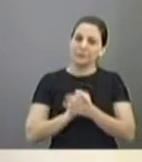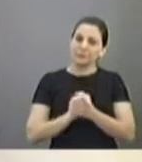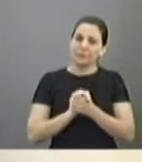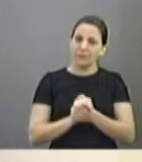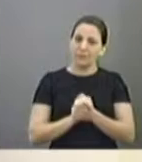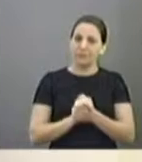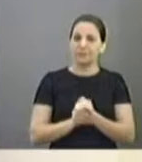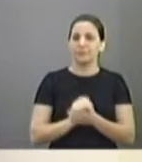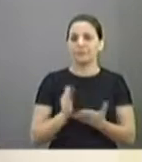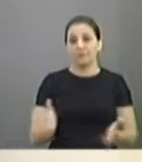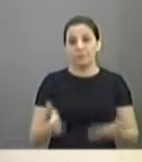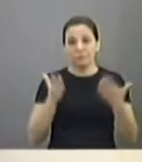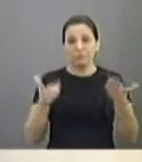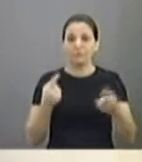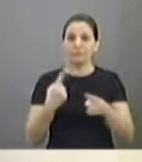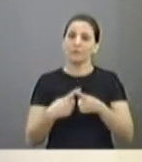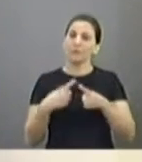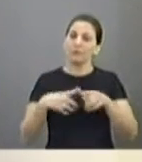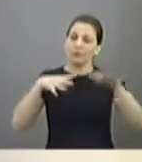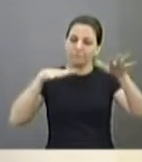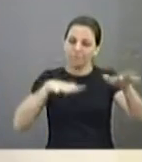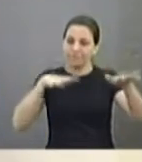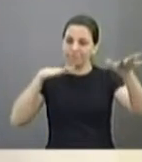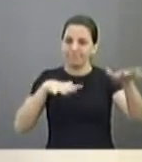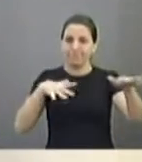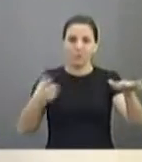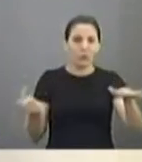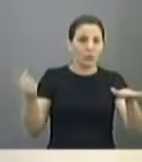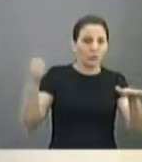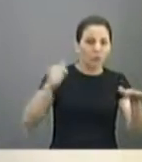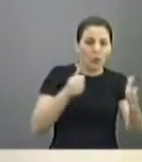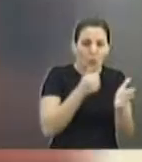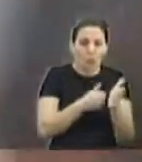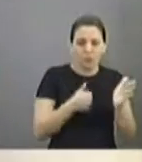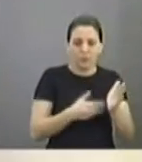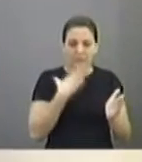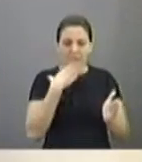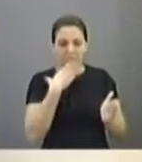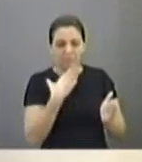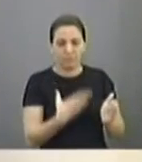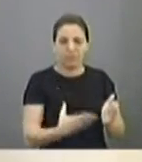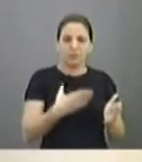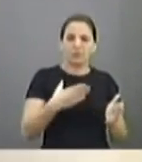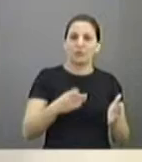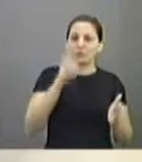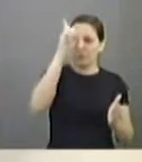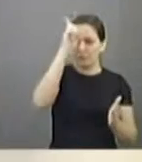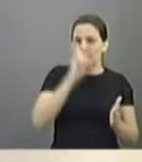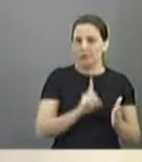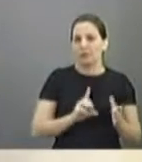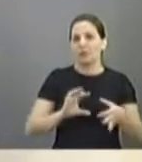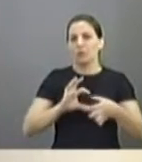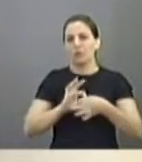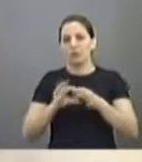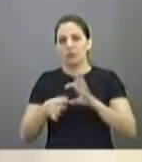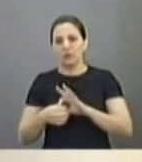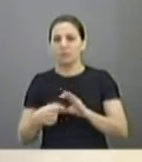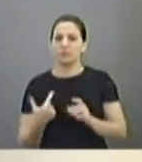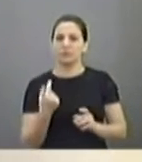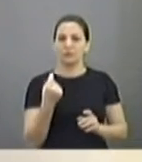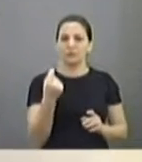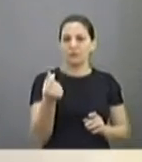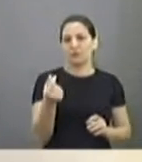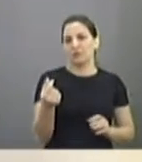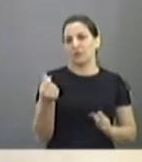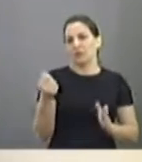nosso incentivo, porque se não se mobilizar, se não vier para a luta reivindicar direitos no contexto orçamentário